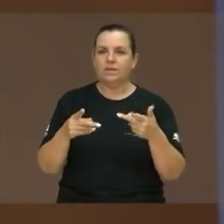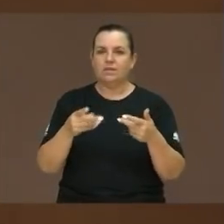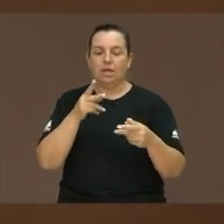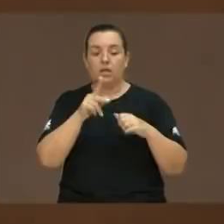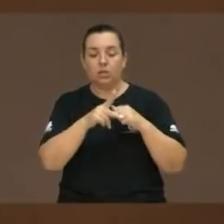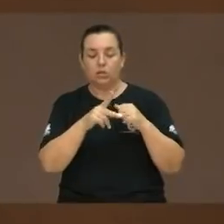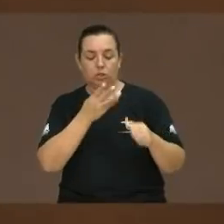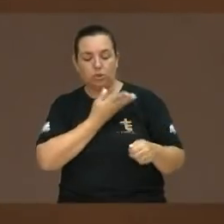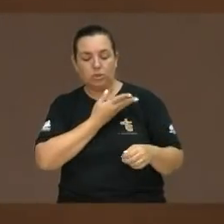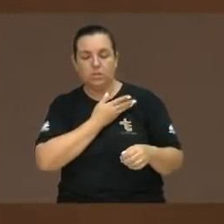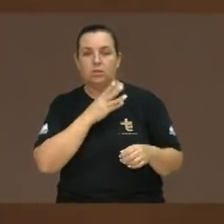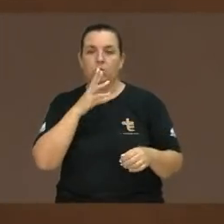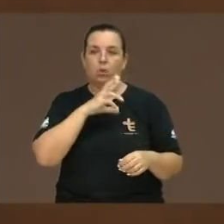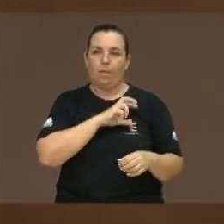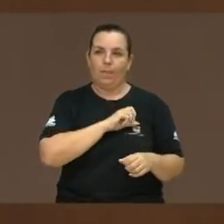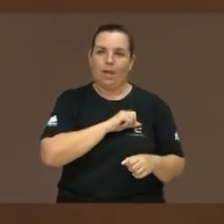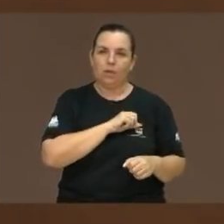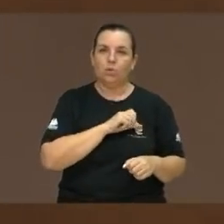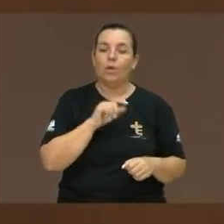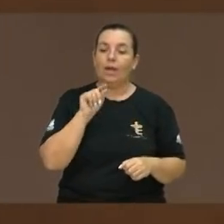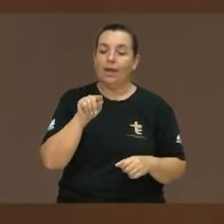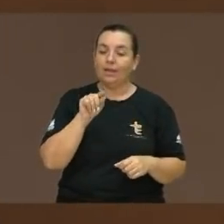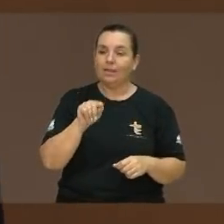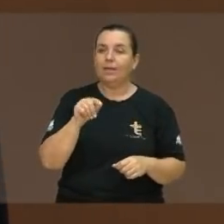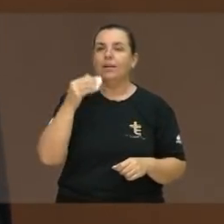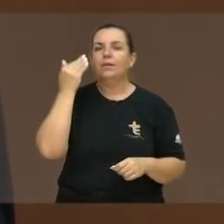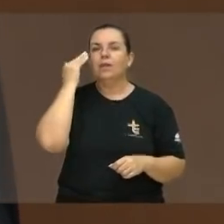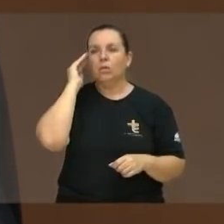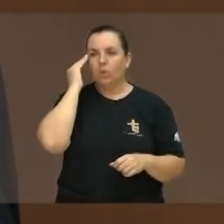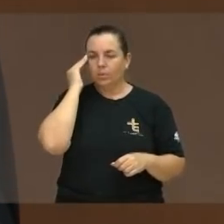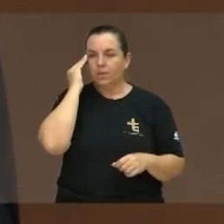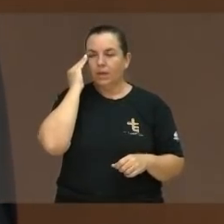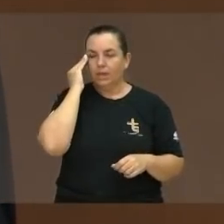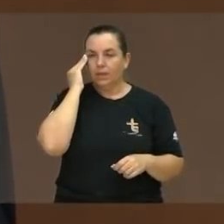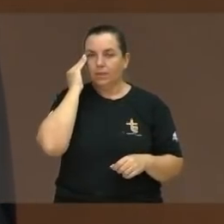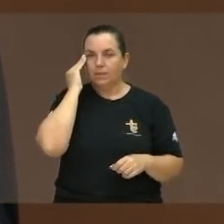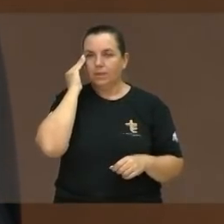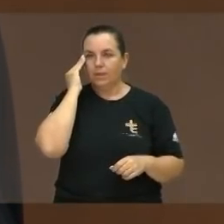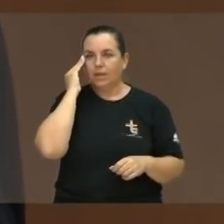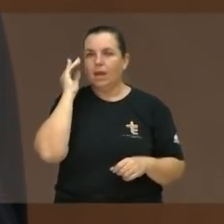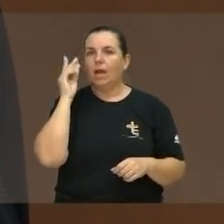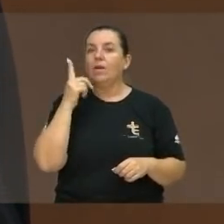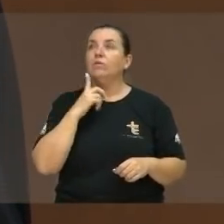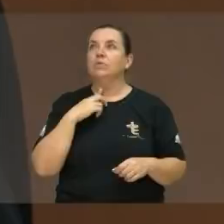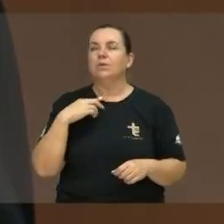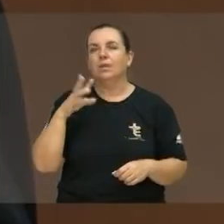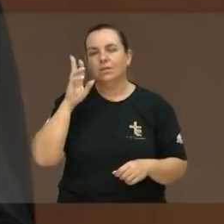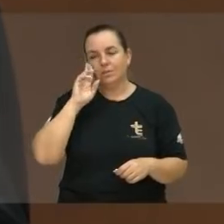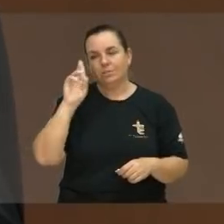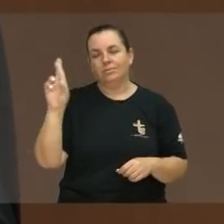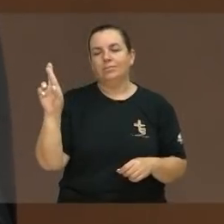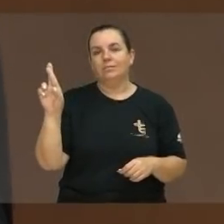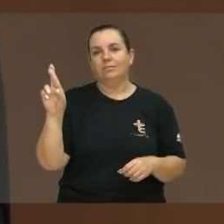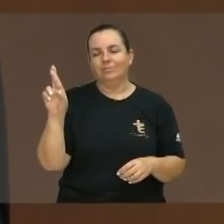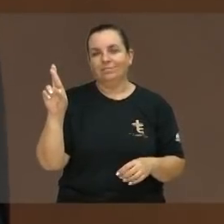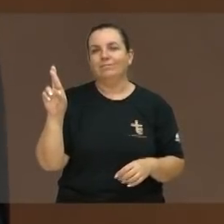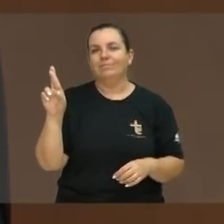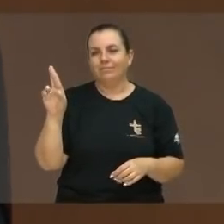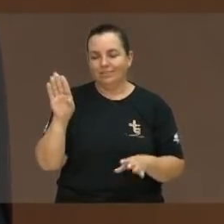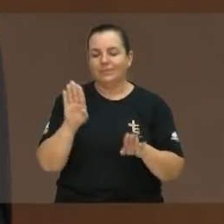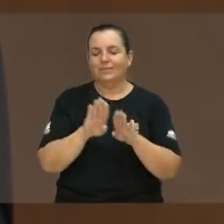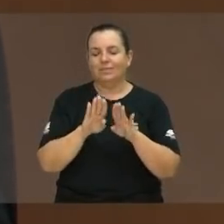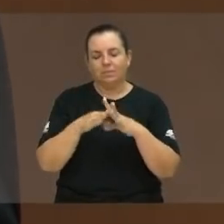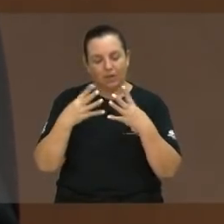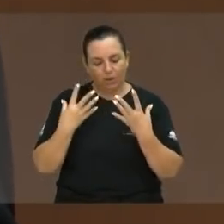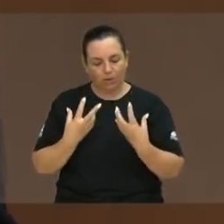ontem e de hoje é aquele que compreende os desígnios do senhor e os